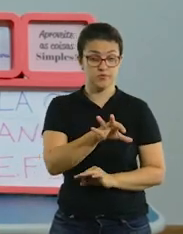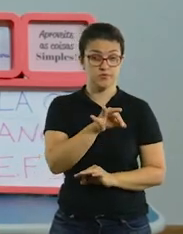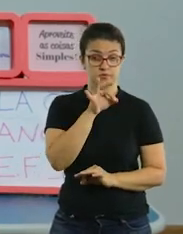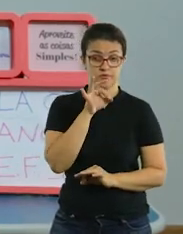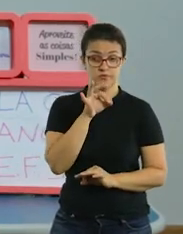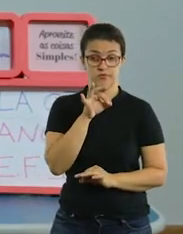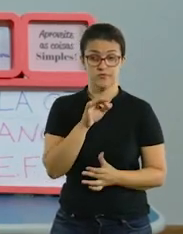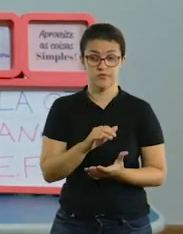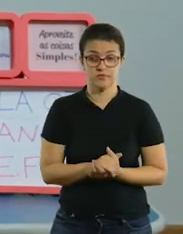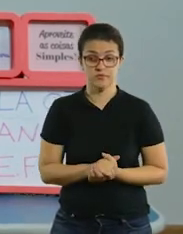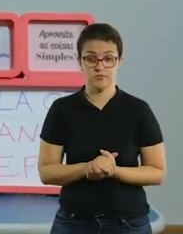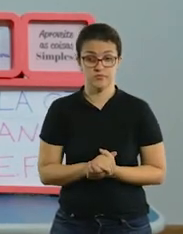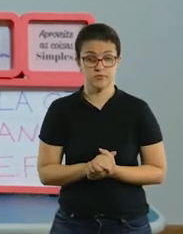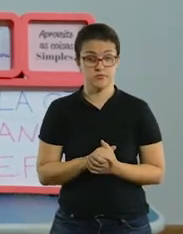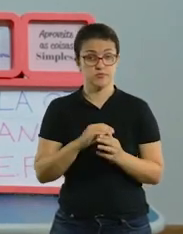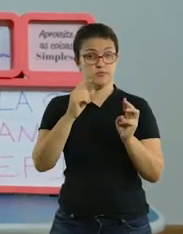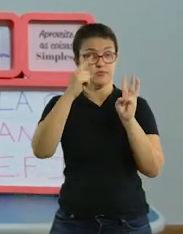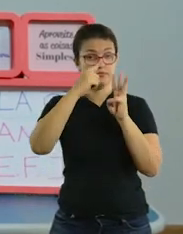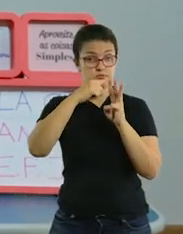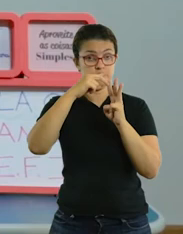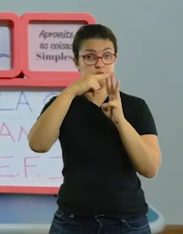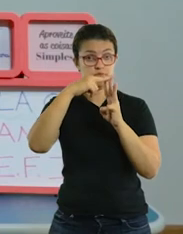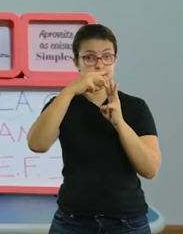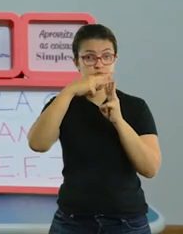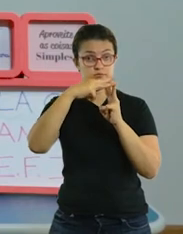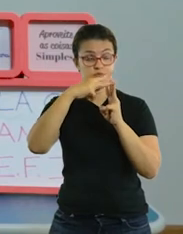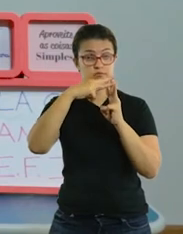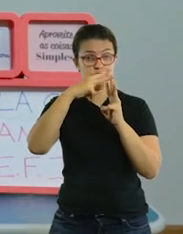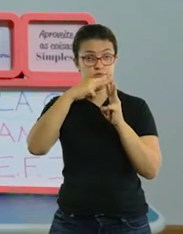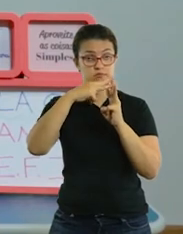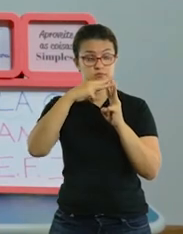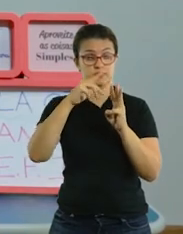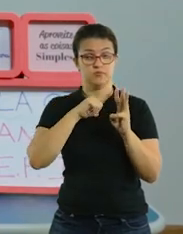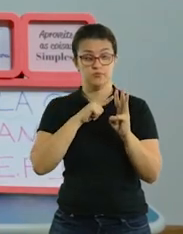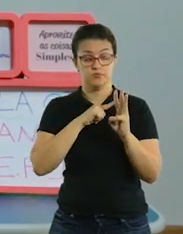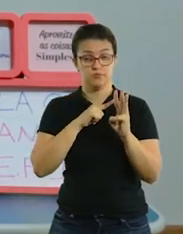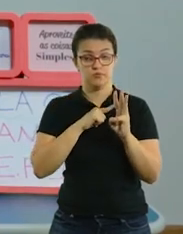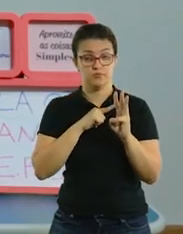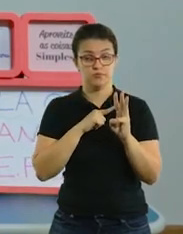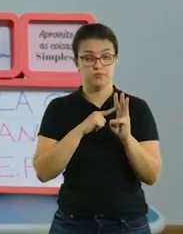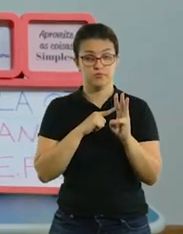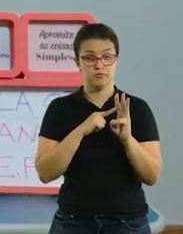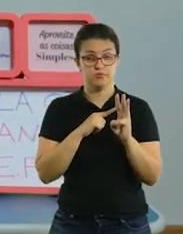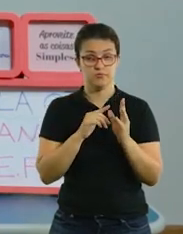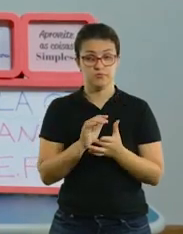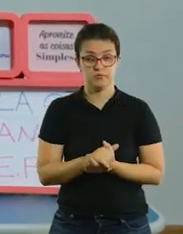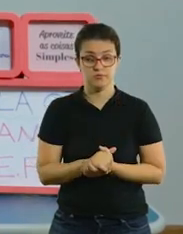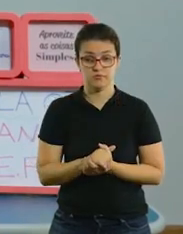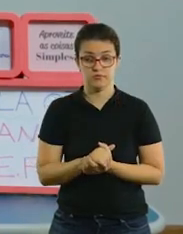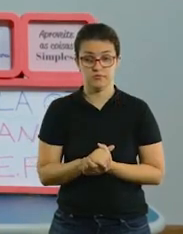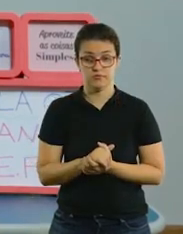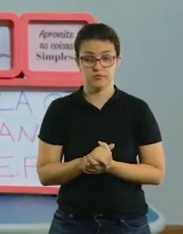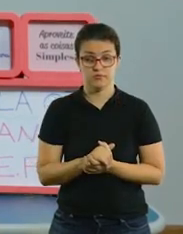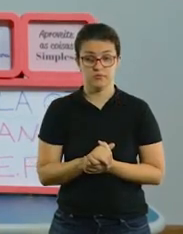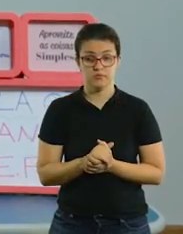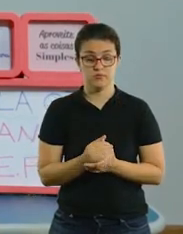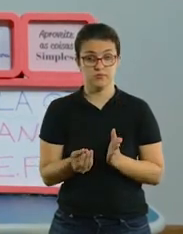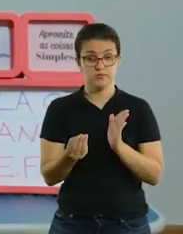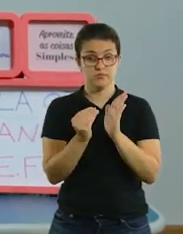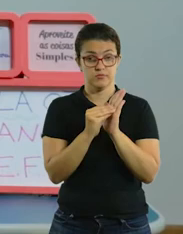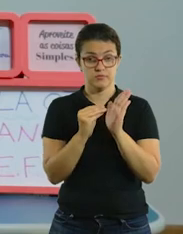números sorteados, centenas, dezenas e unidades, são 4 espaços. Mais os 3 espaços do